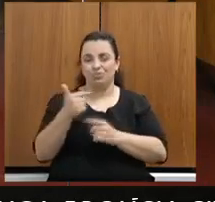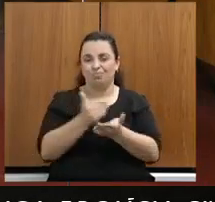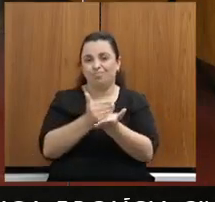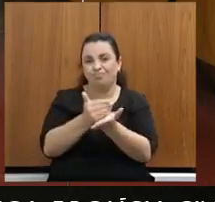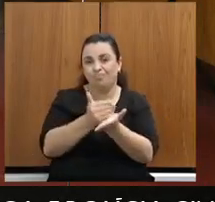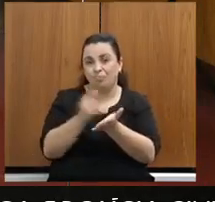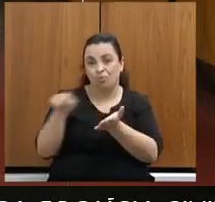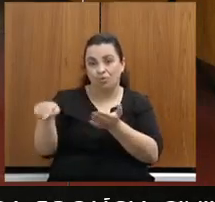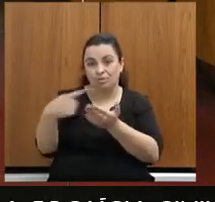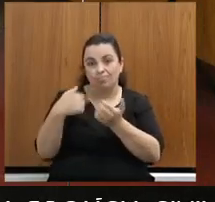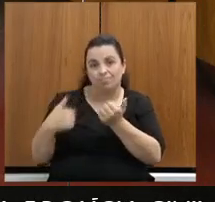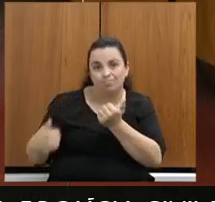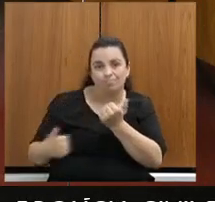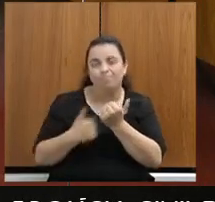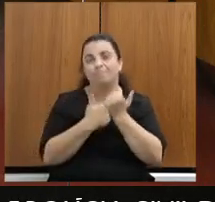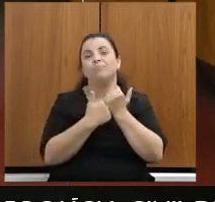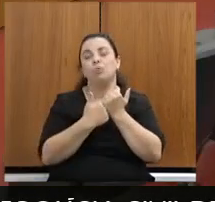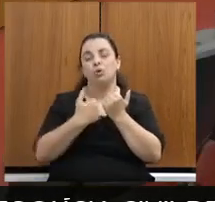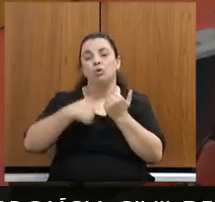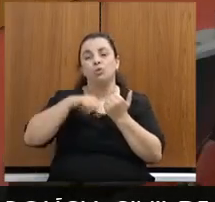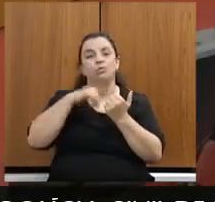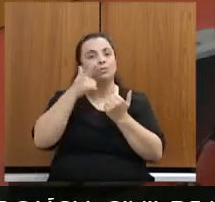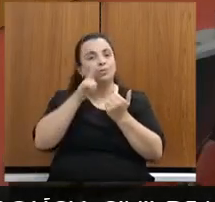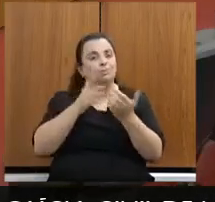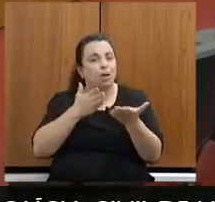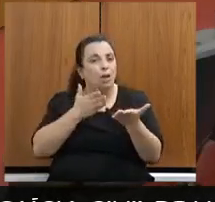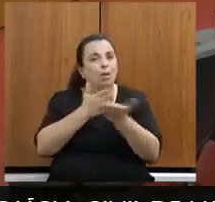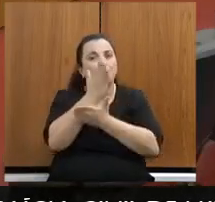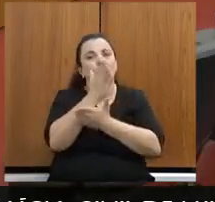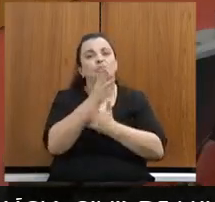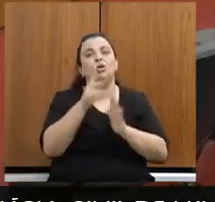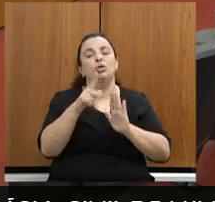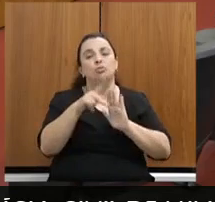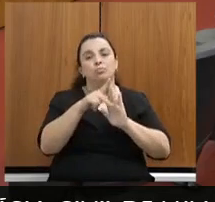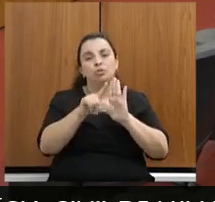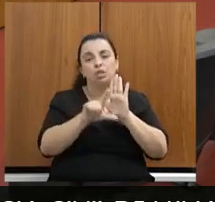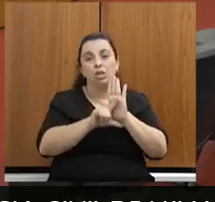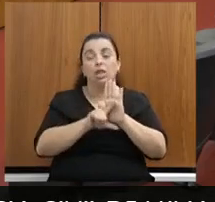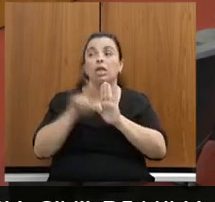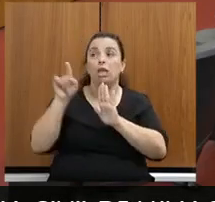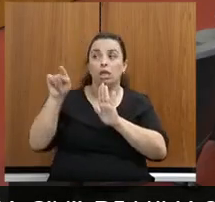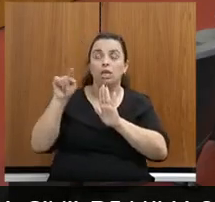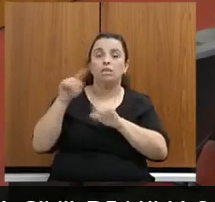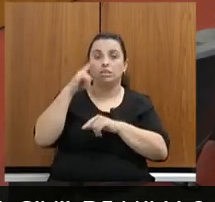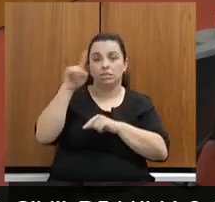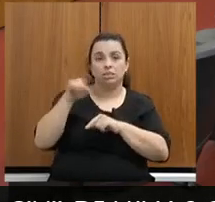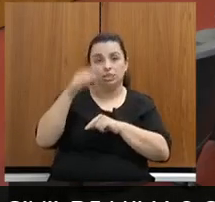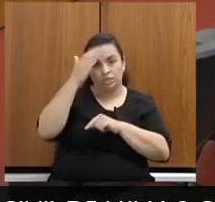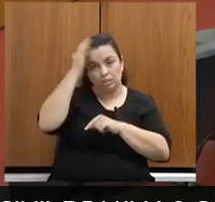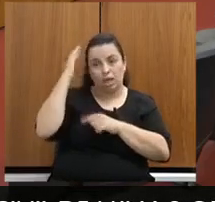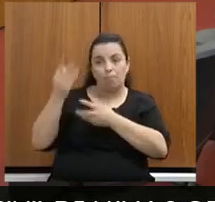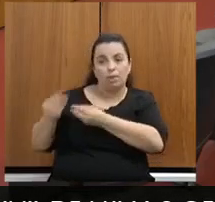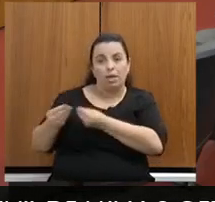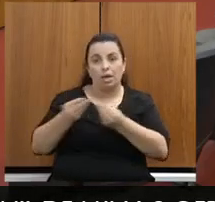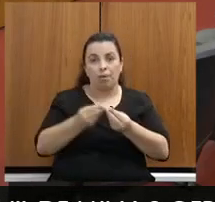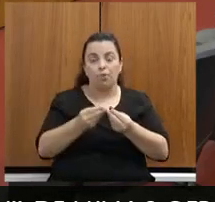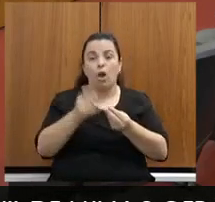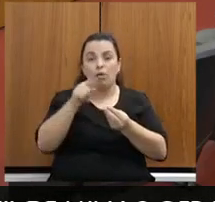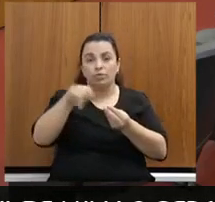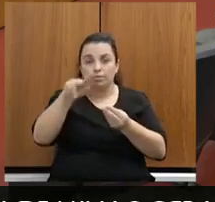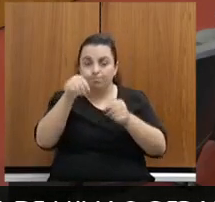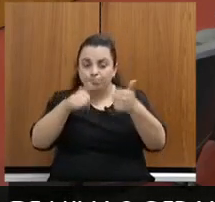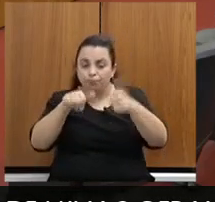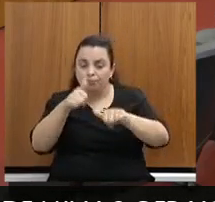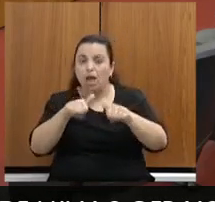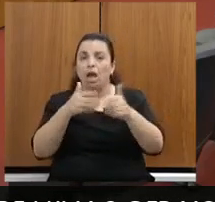apoio de vocês é nós possamos aprovar os projetos encaminhados pelo Governador Romeu Zema essa casa aqui também muito